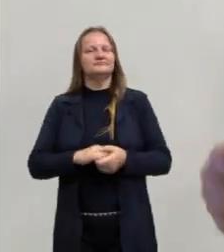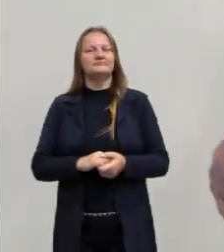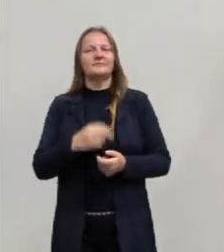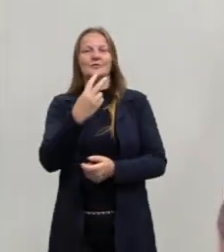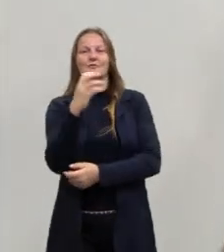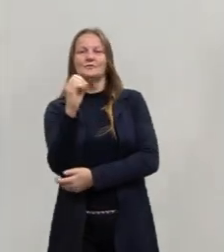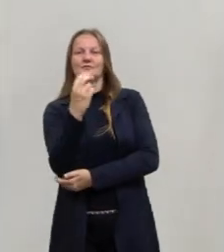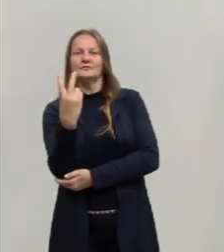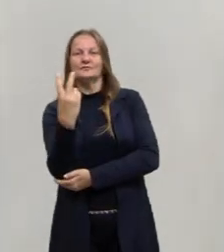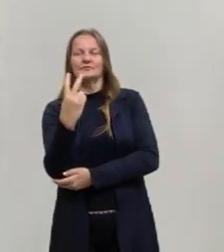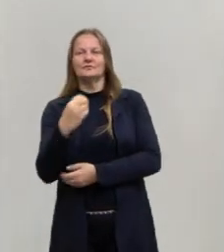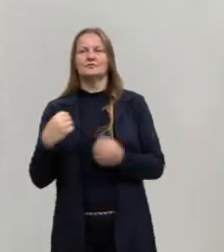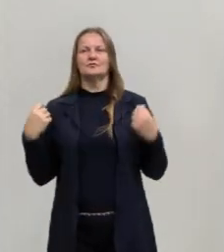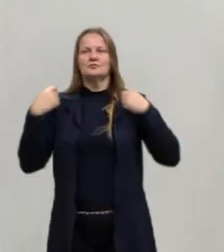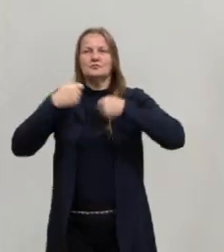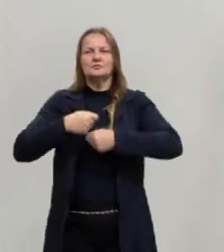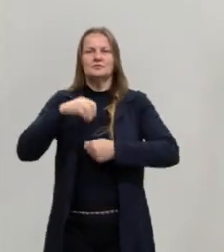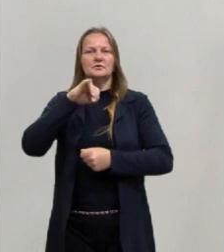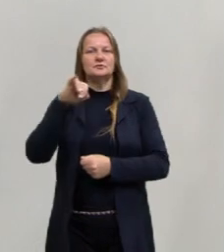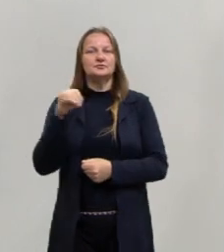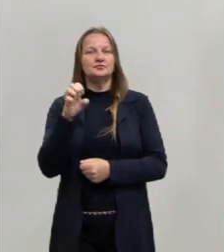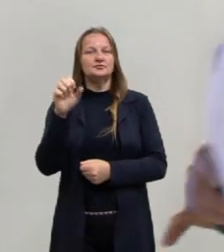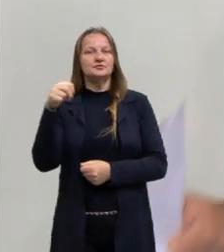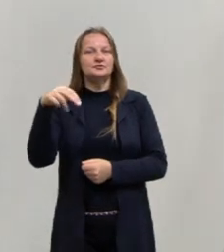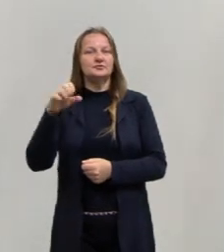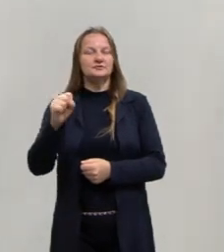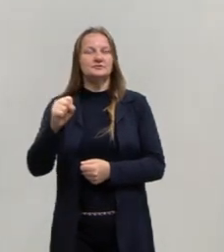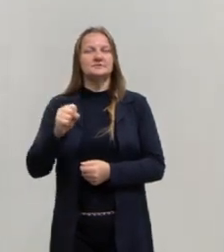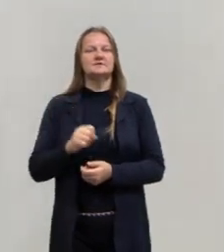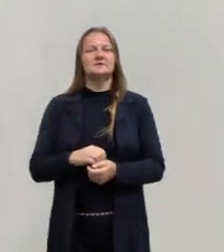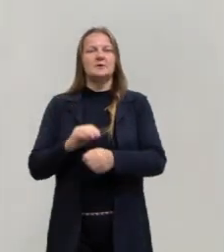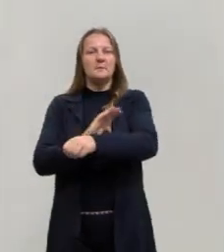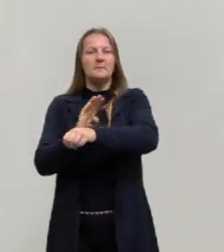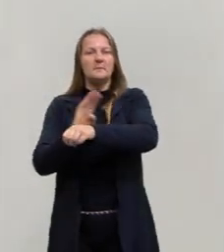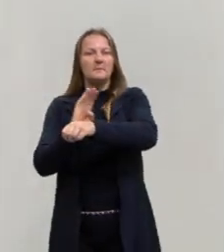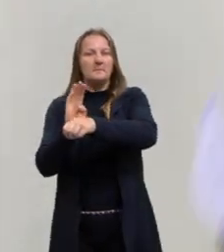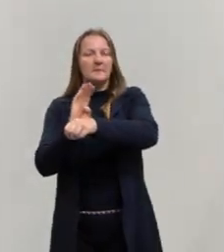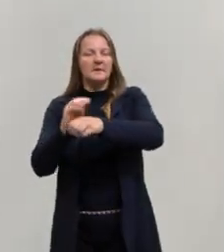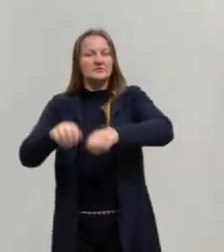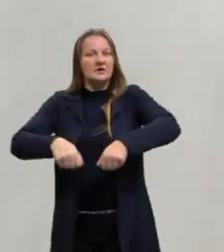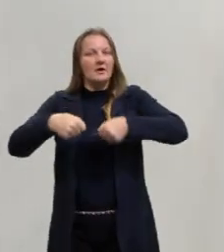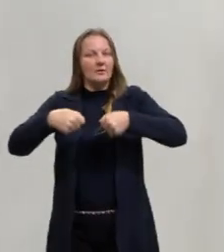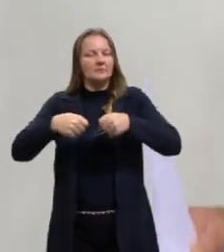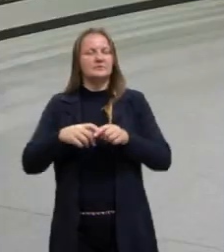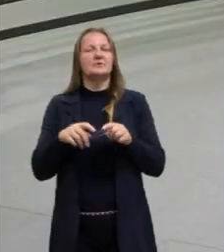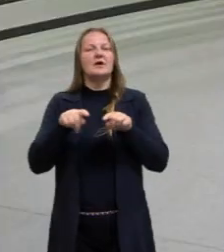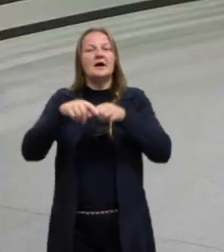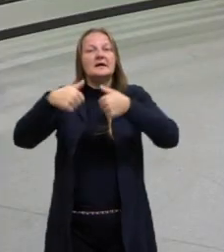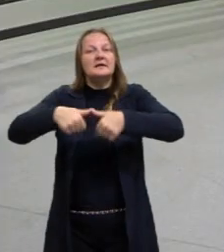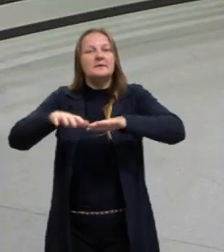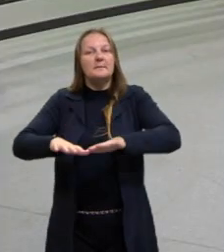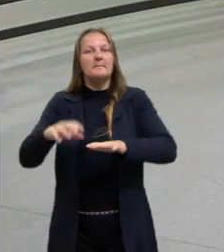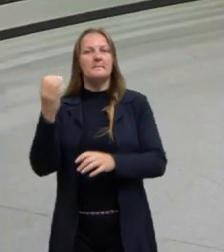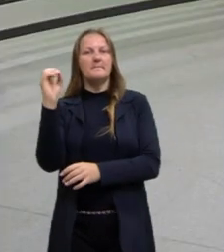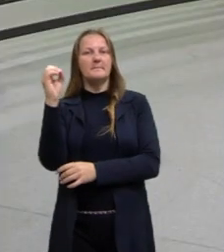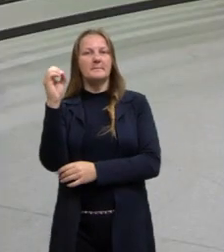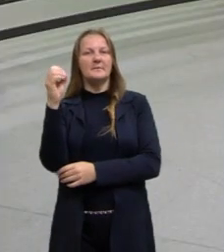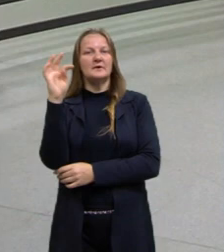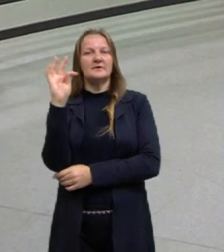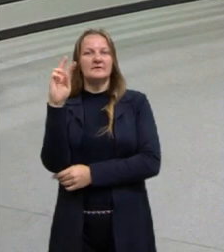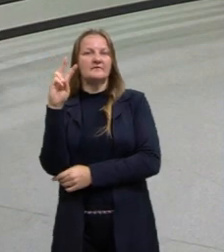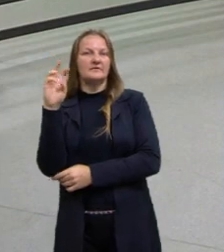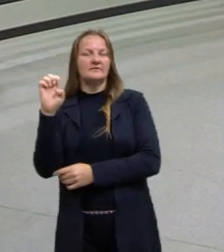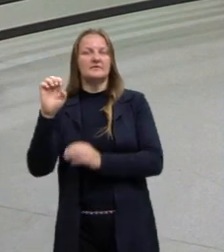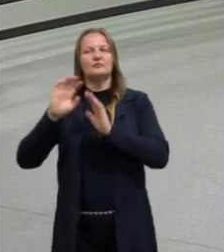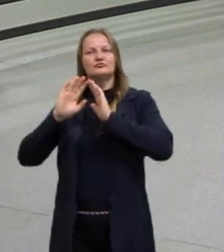vestindo uma por cima uma camisa jeans Verde uma calça bege isso aqui nos estúdios da TV Porto Alegre onde tem aqui